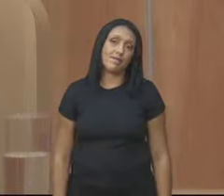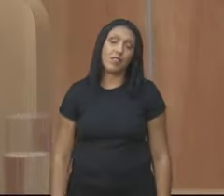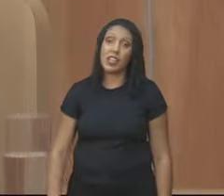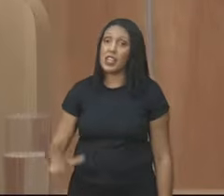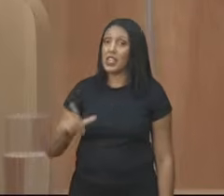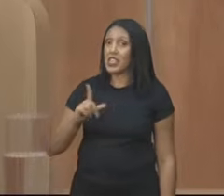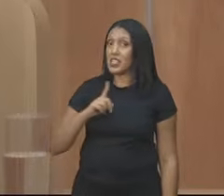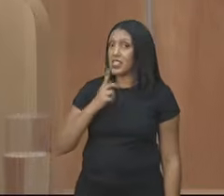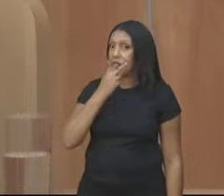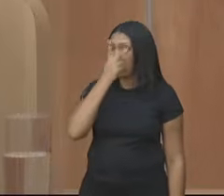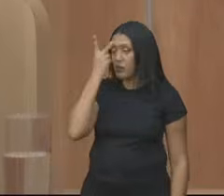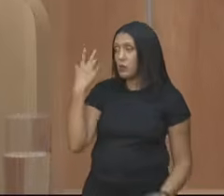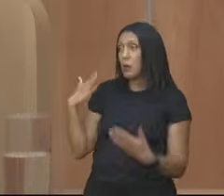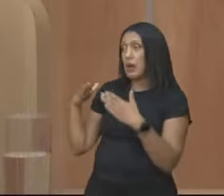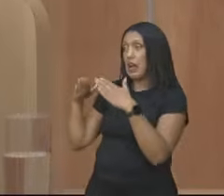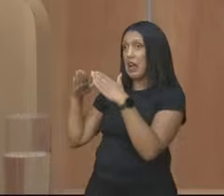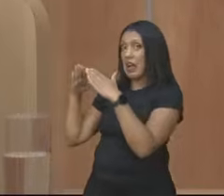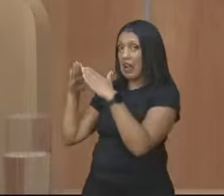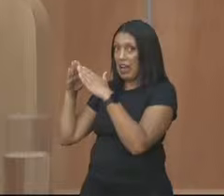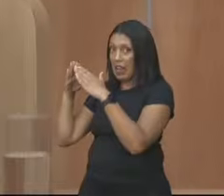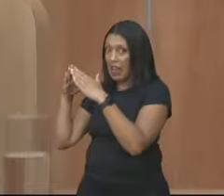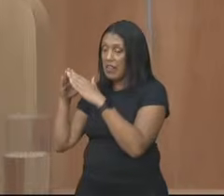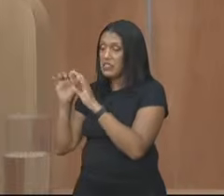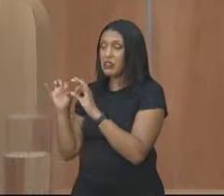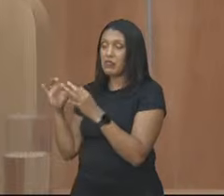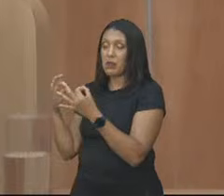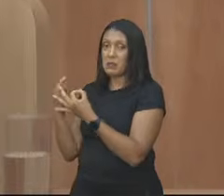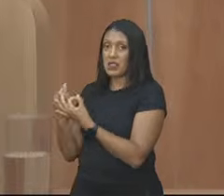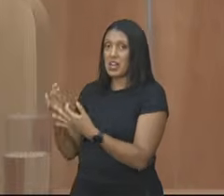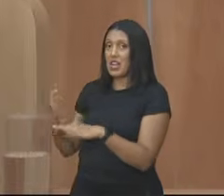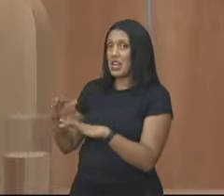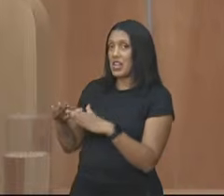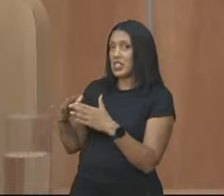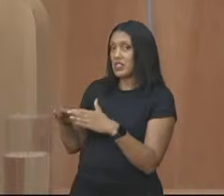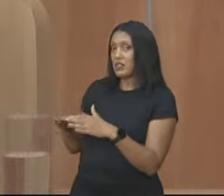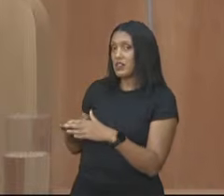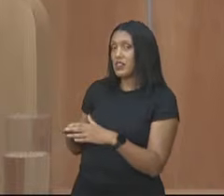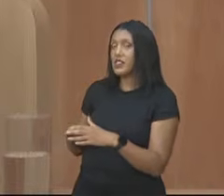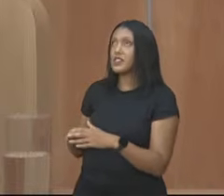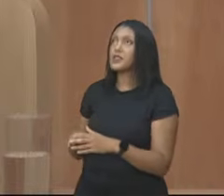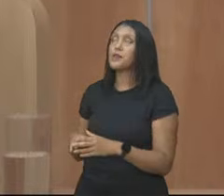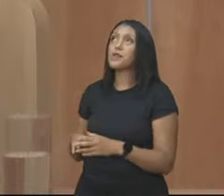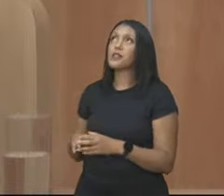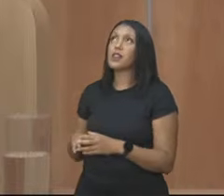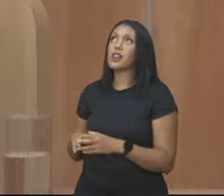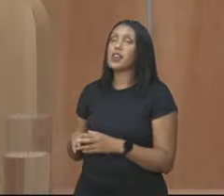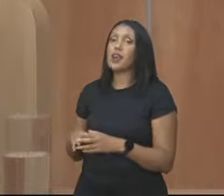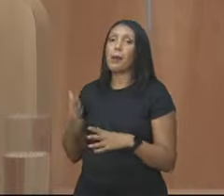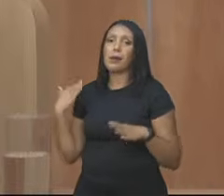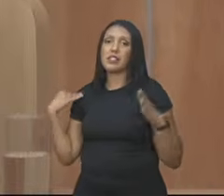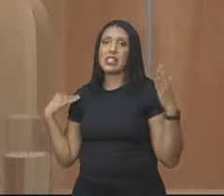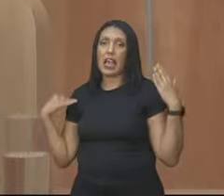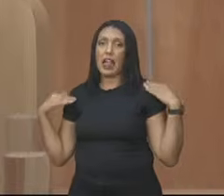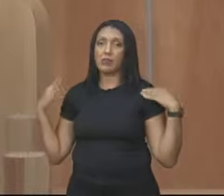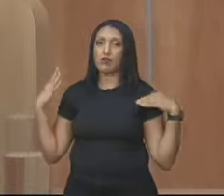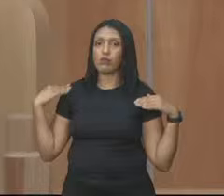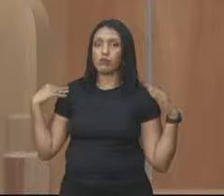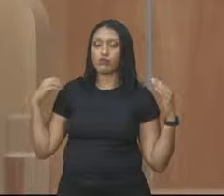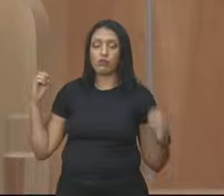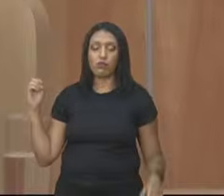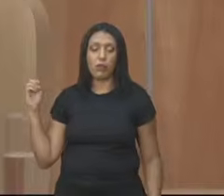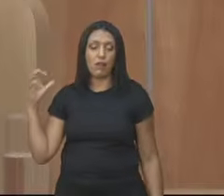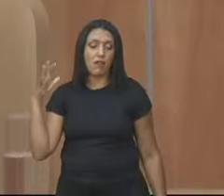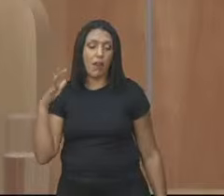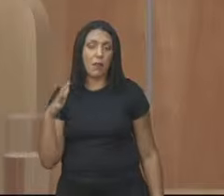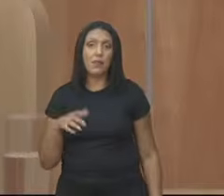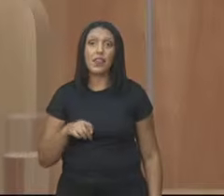Então, não adianta ficar julgando aqui o político, a gente estamos fazendo a nossa parte, nós estamos lutando. Os desafios são grandes, a gente sabe disso.